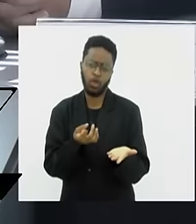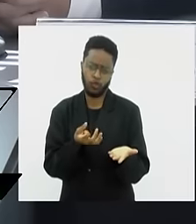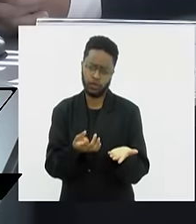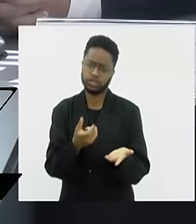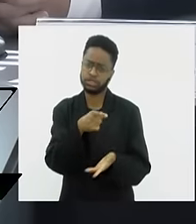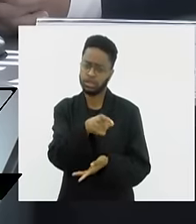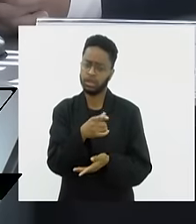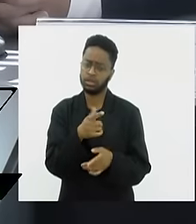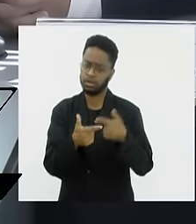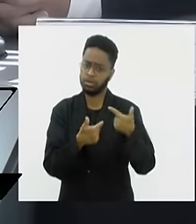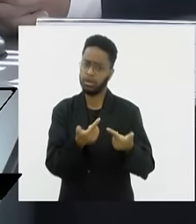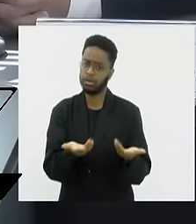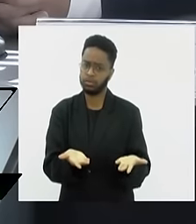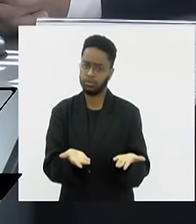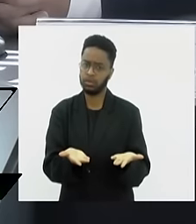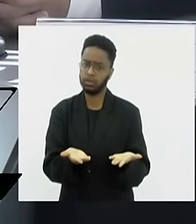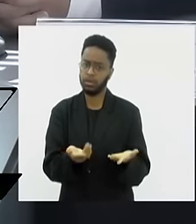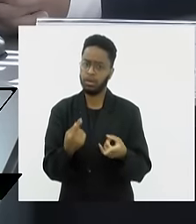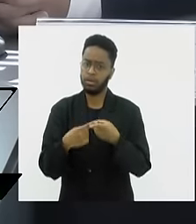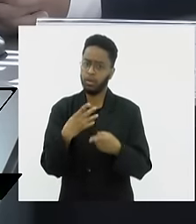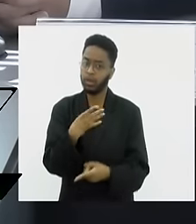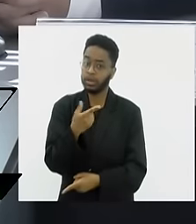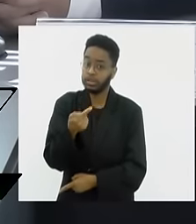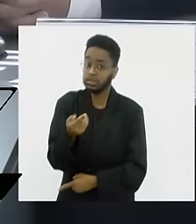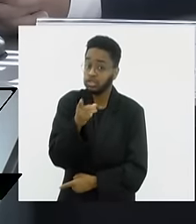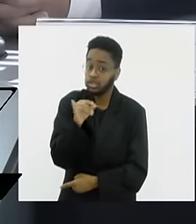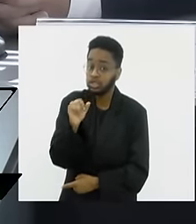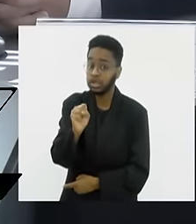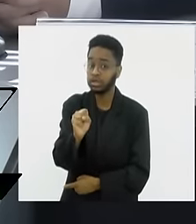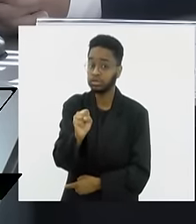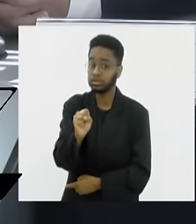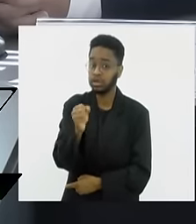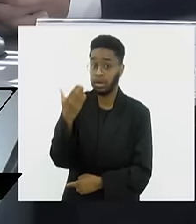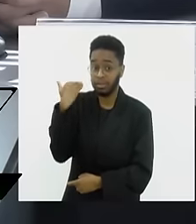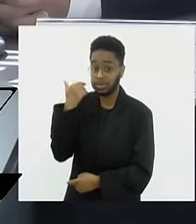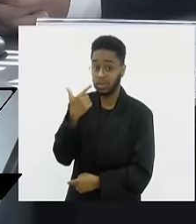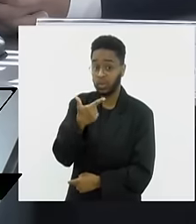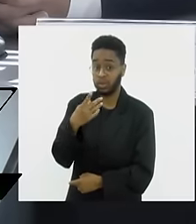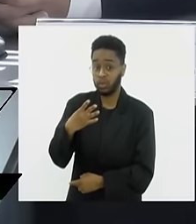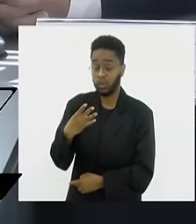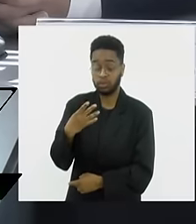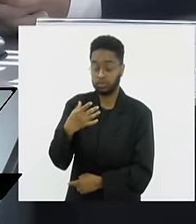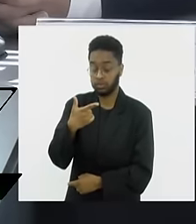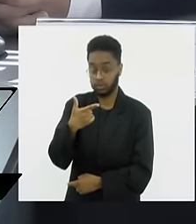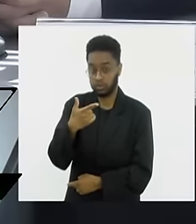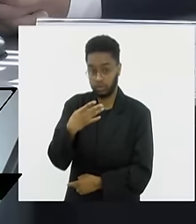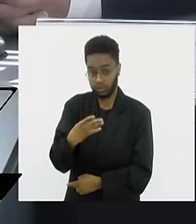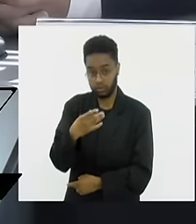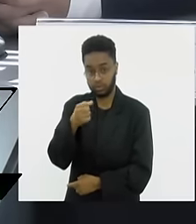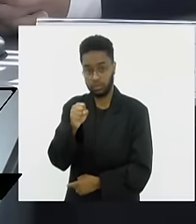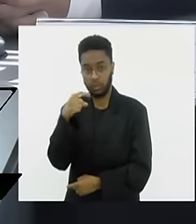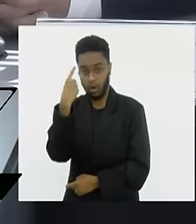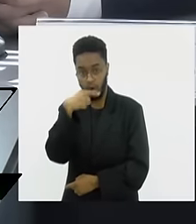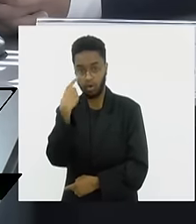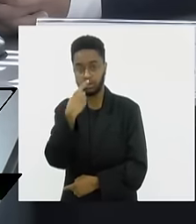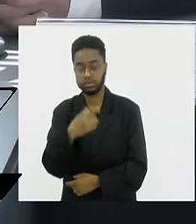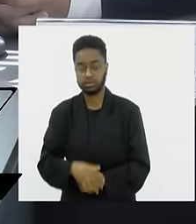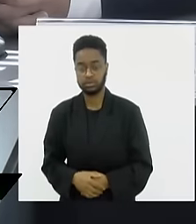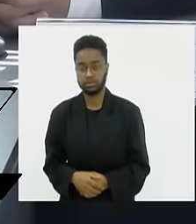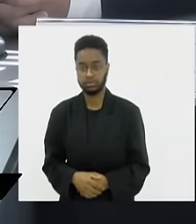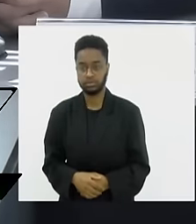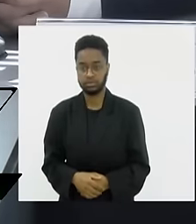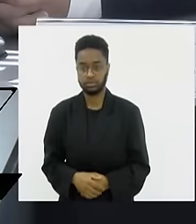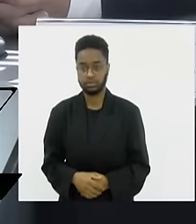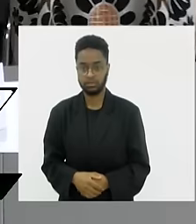pô. Com certeza. 47 dias, o que era feito em 48 horas. E os peixes? Então,